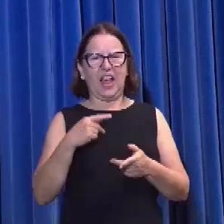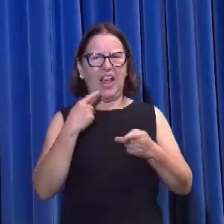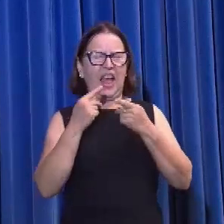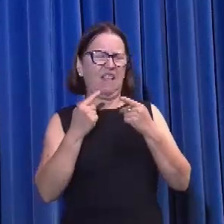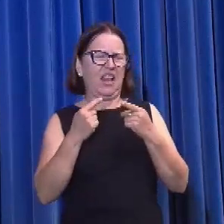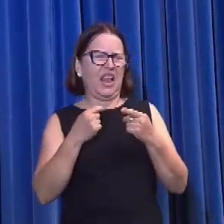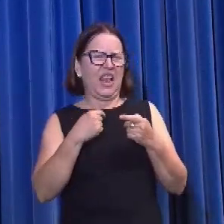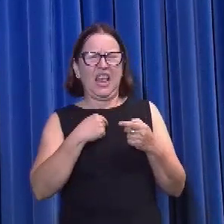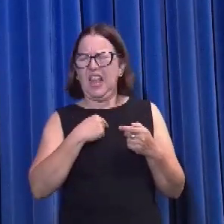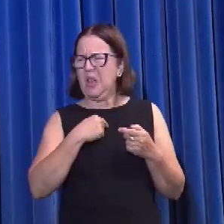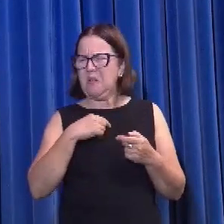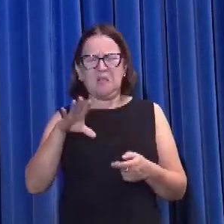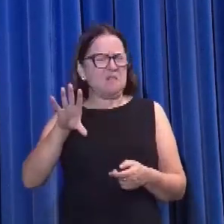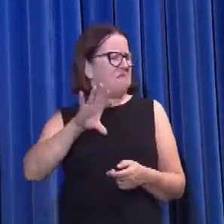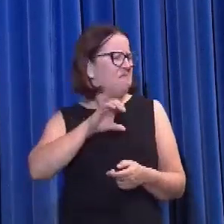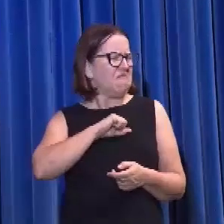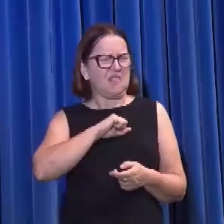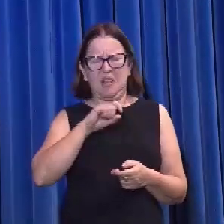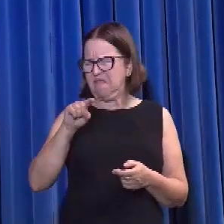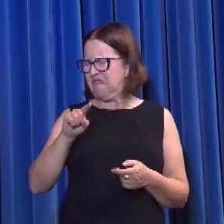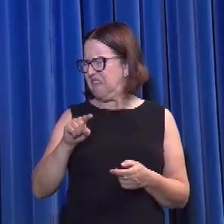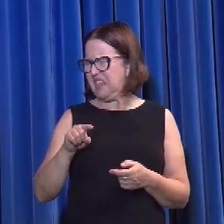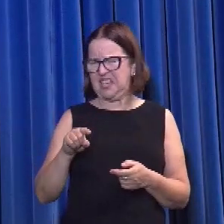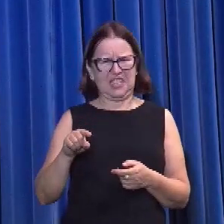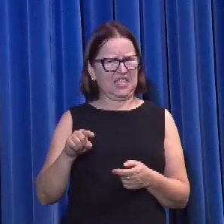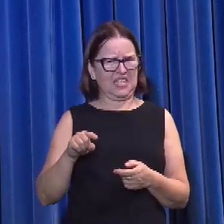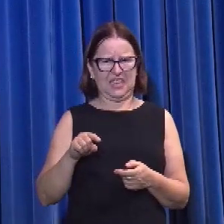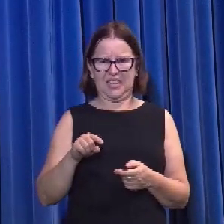mais você.